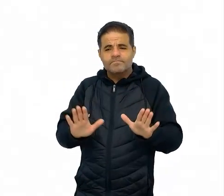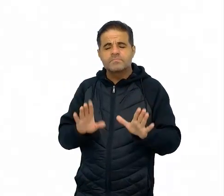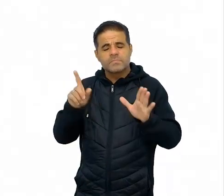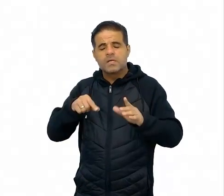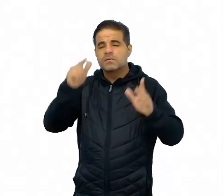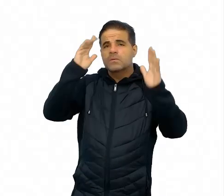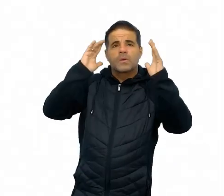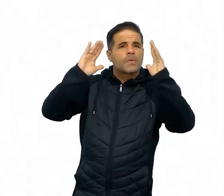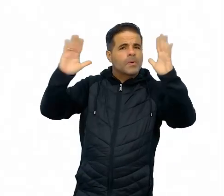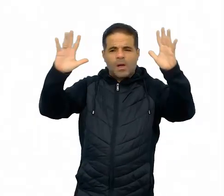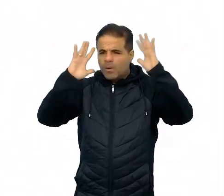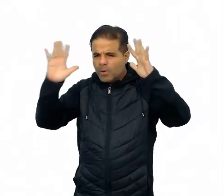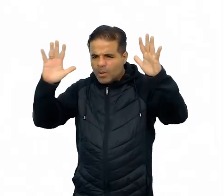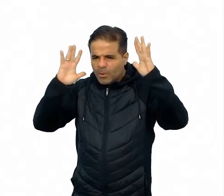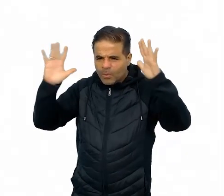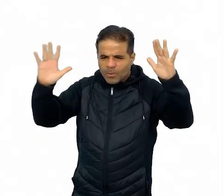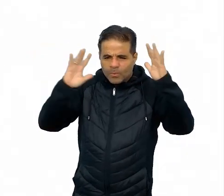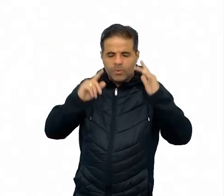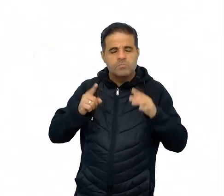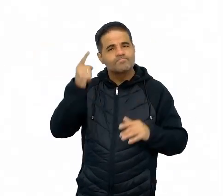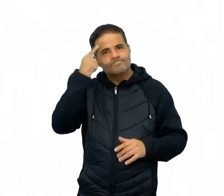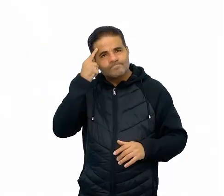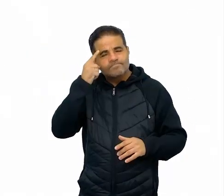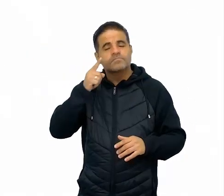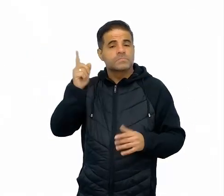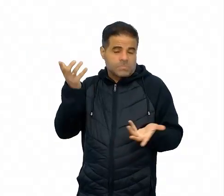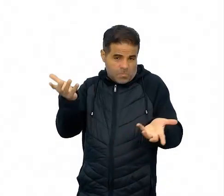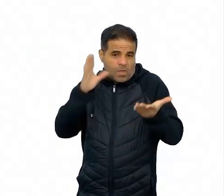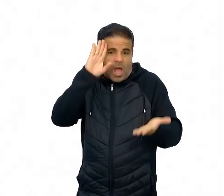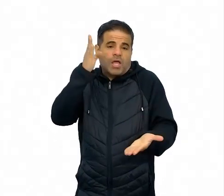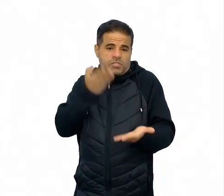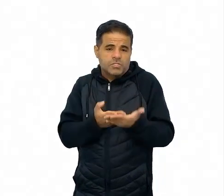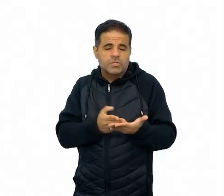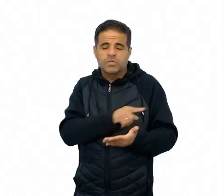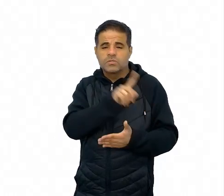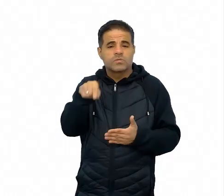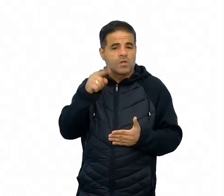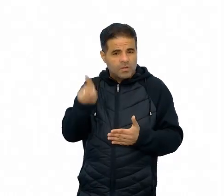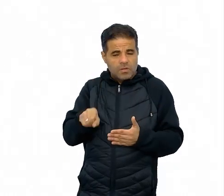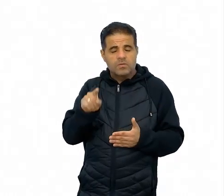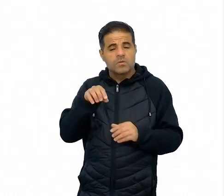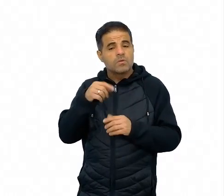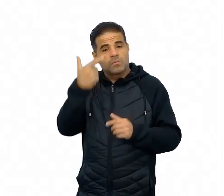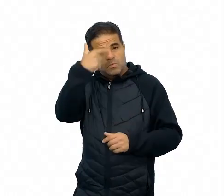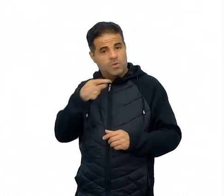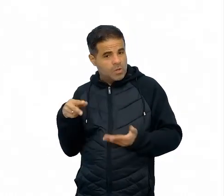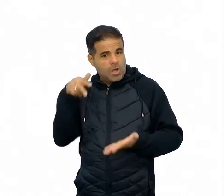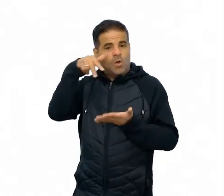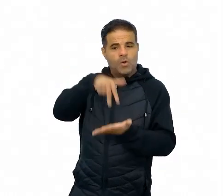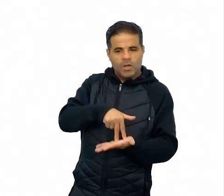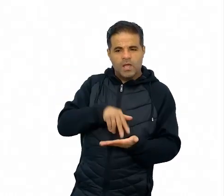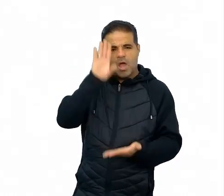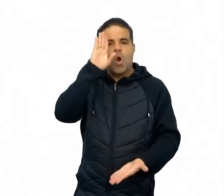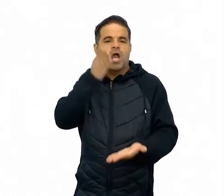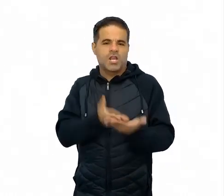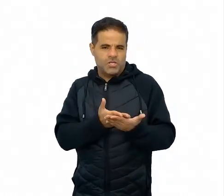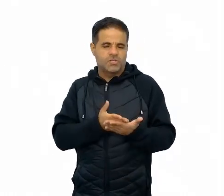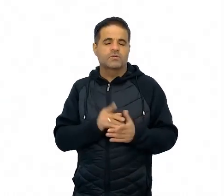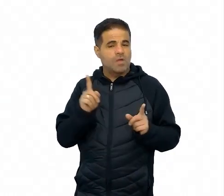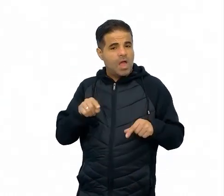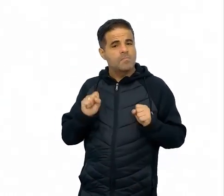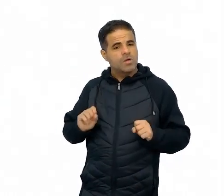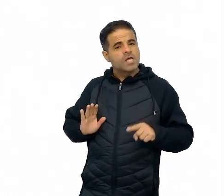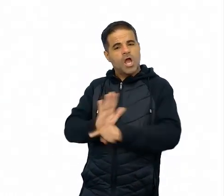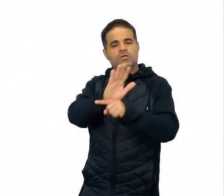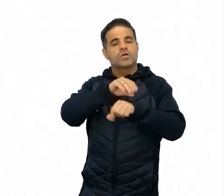são reflexões que a gente faz que eu creio, né? Por isso que eu estou aqui, né? Que eu acredito que faça